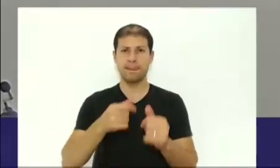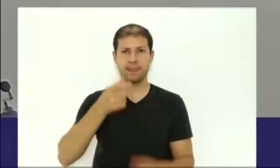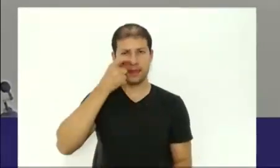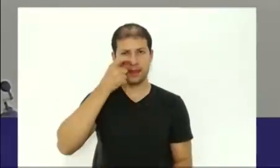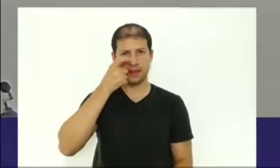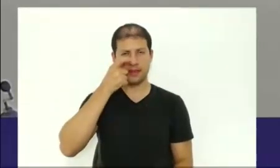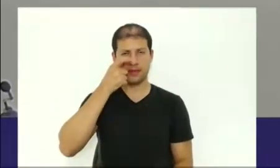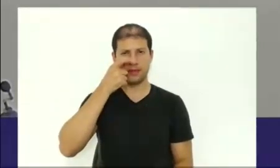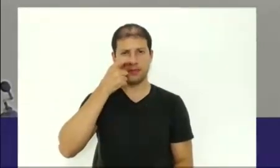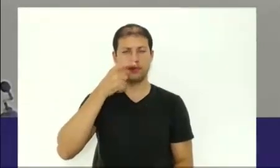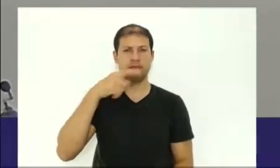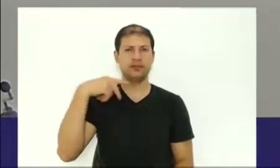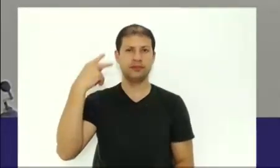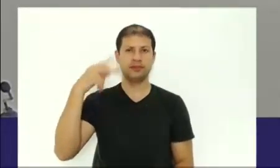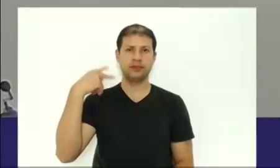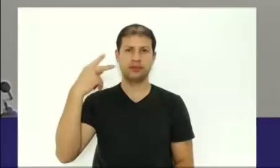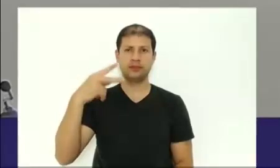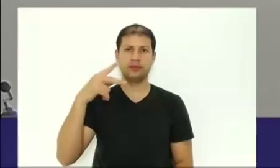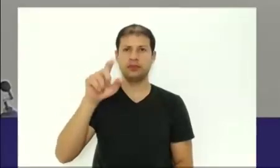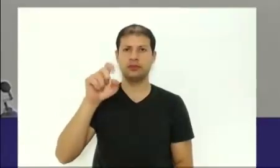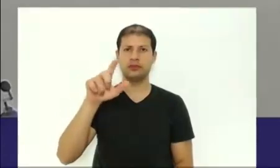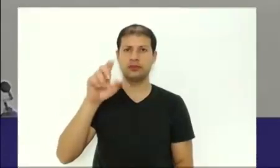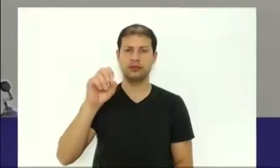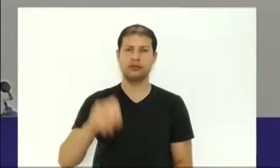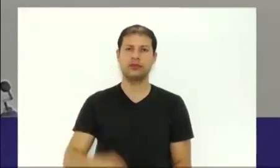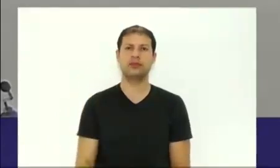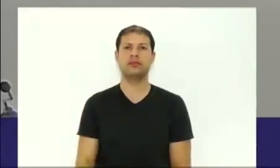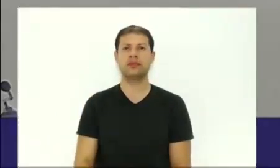solicitado pelo vereador Lelo Pagani.